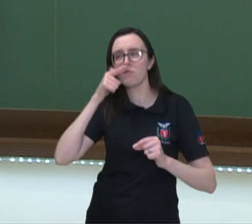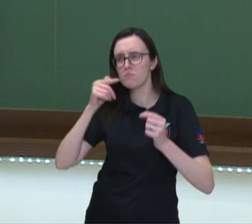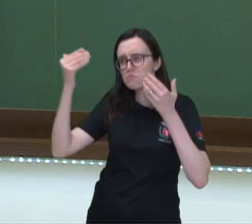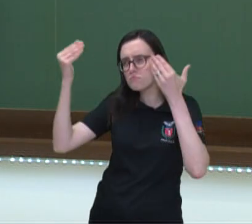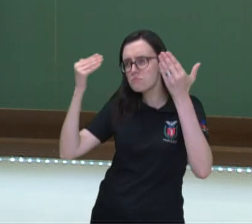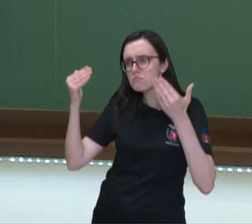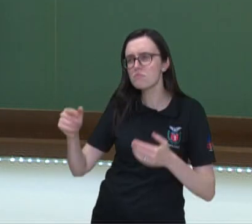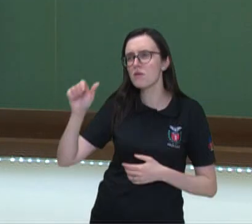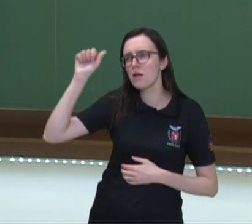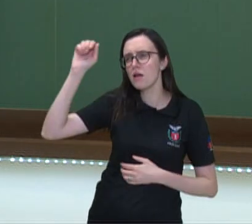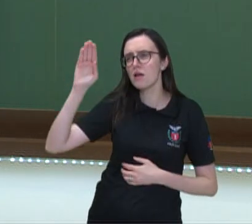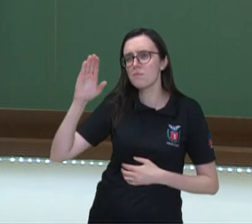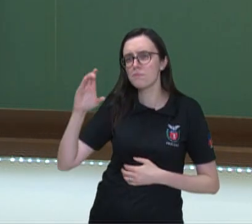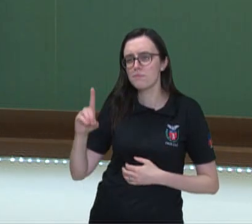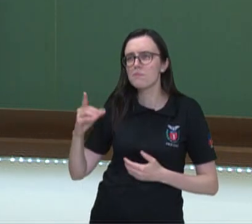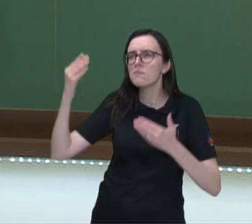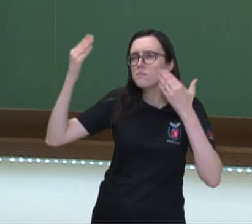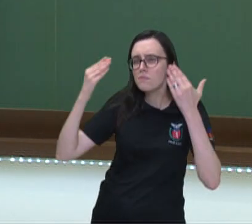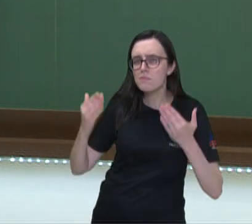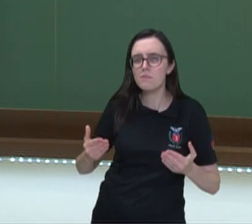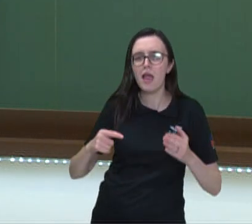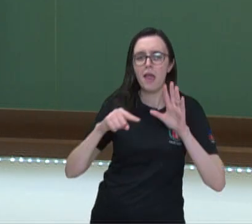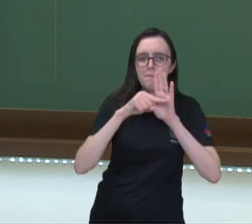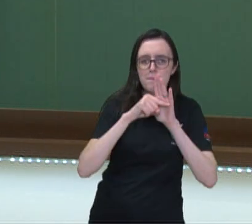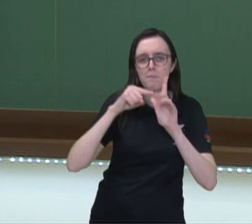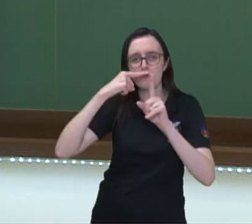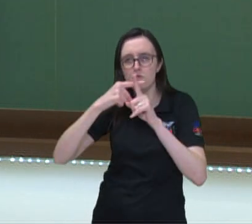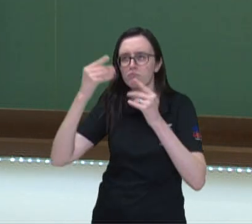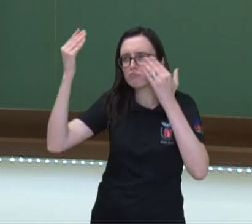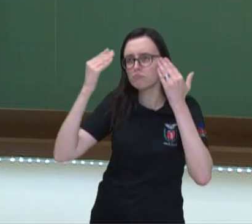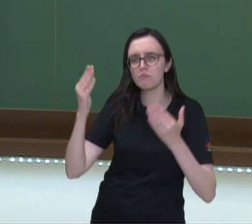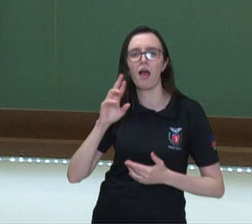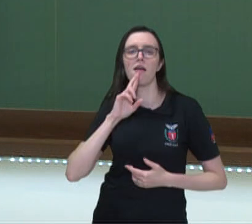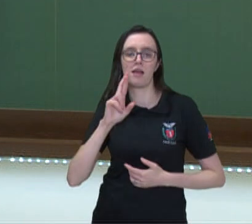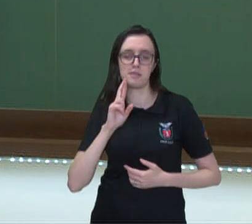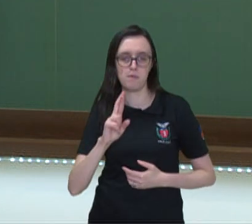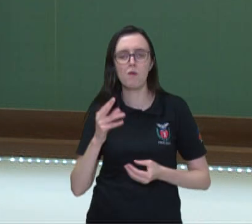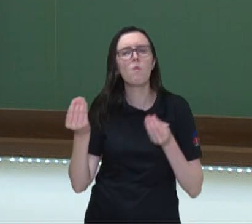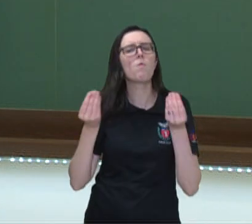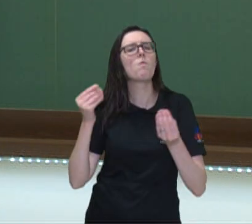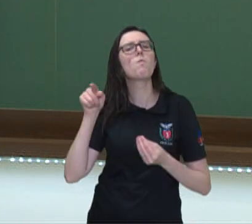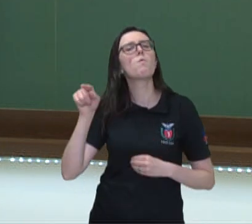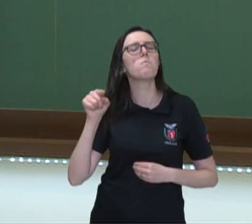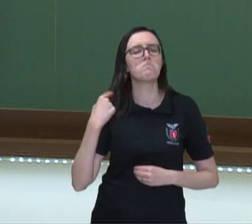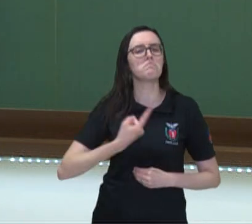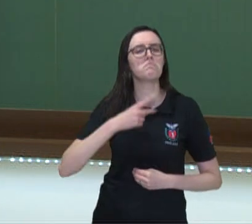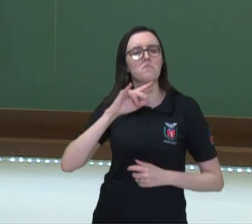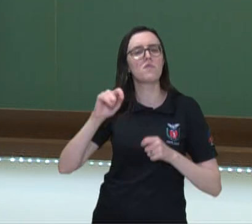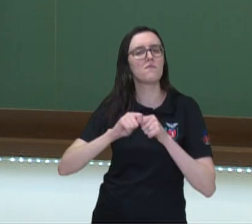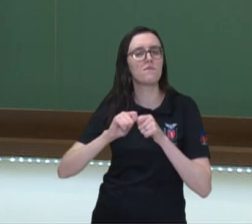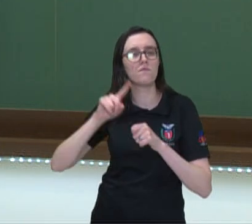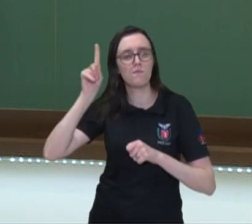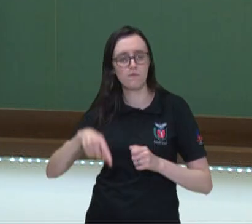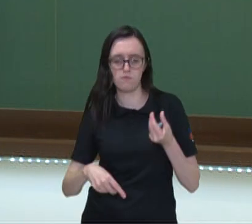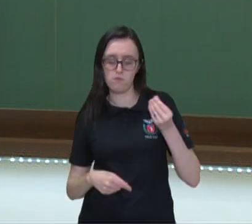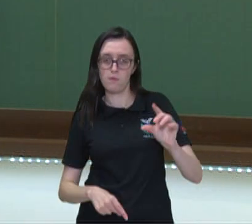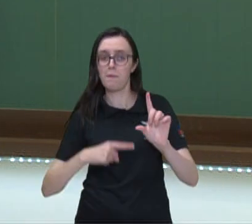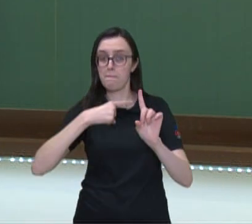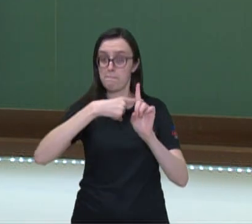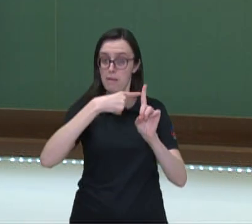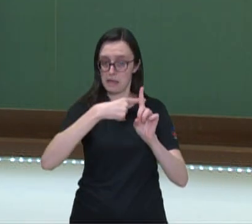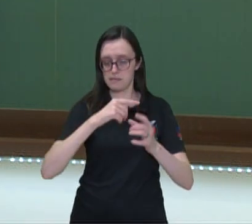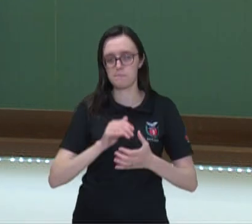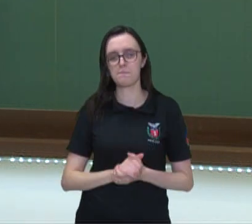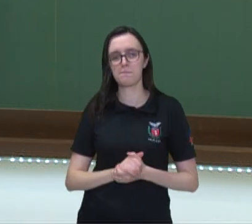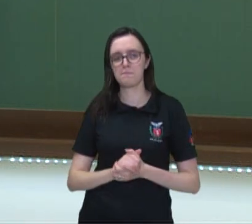Comparar o negativo e o positivo e comparar as respostas. Né? Então, como é que a gente vai fazer? Escreve um maisinho aqui,